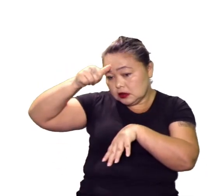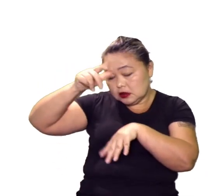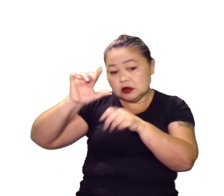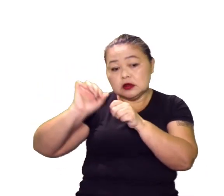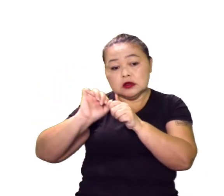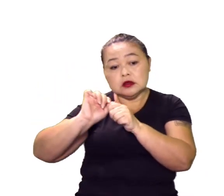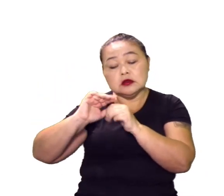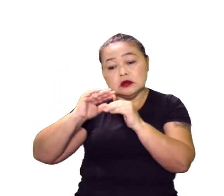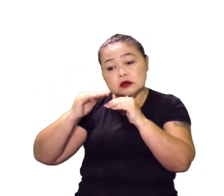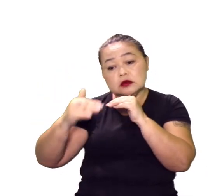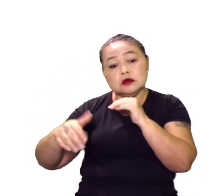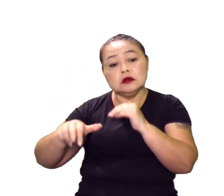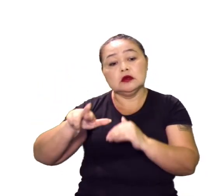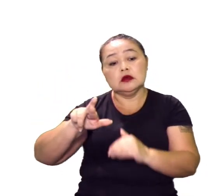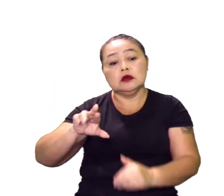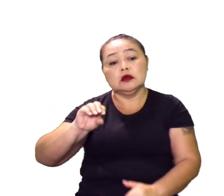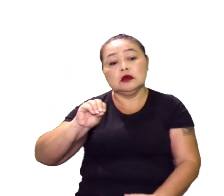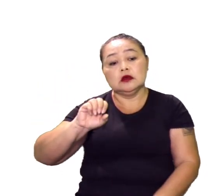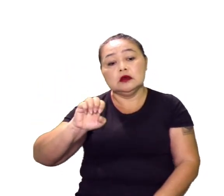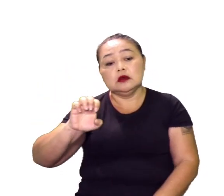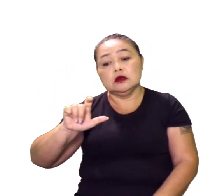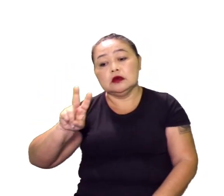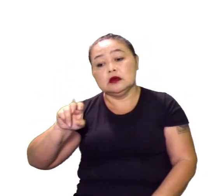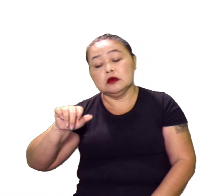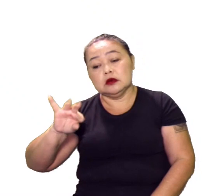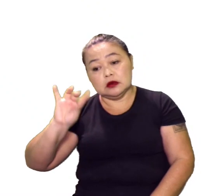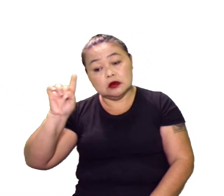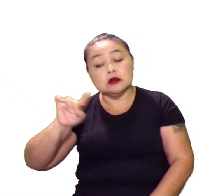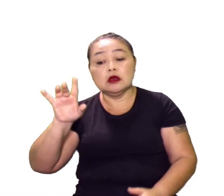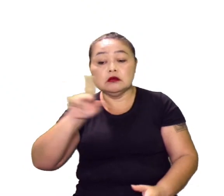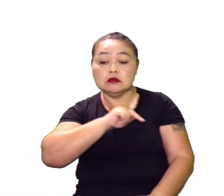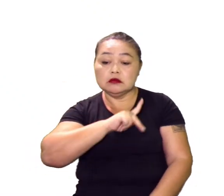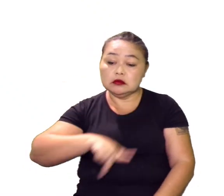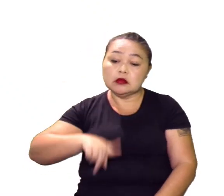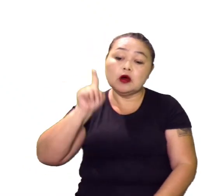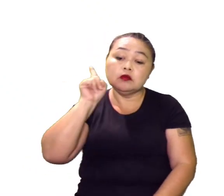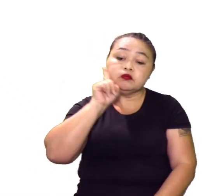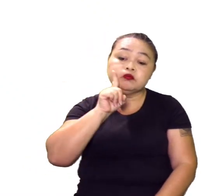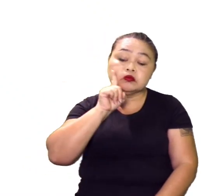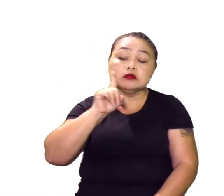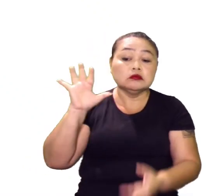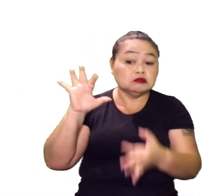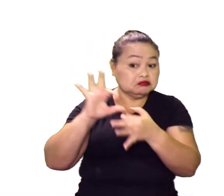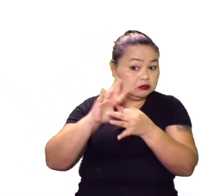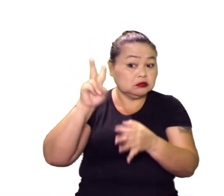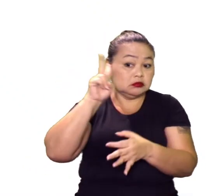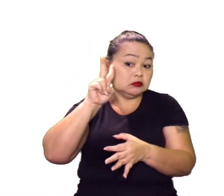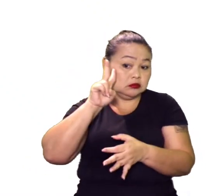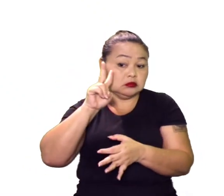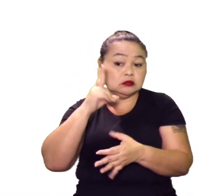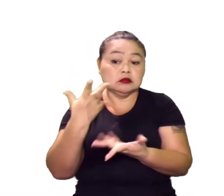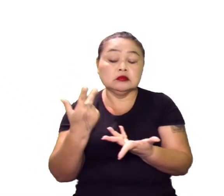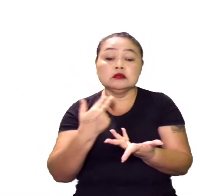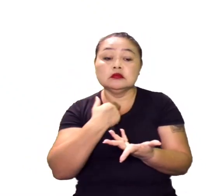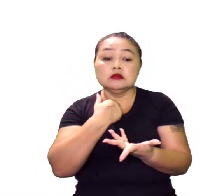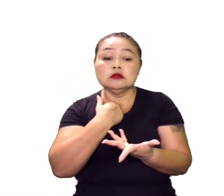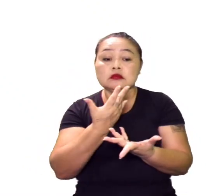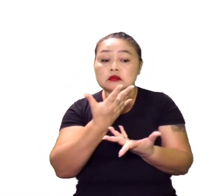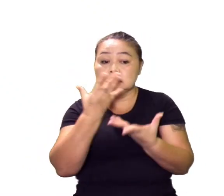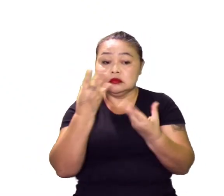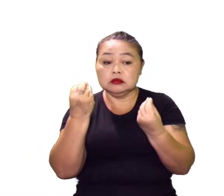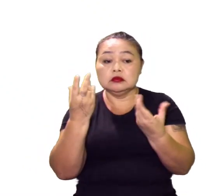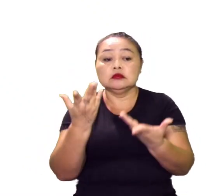Roosevelt, interessante que esse nome Roosevelt está ligado ao presidente norte-americano, pouco da nossa história, né? Isso. Não pode perder